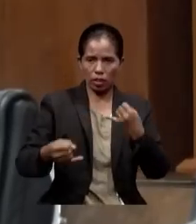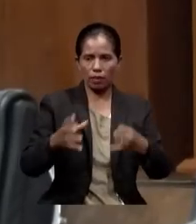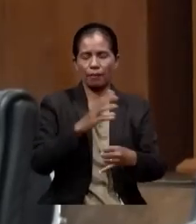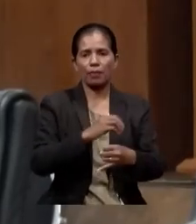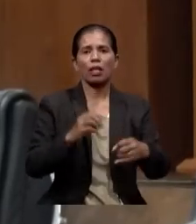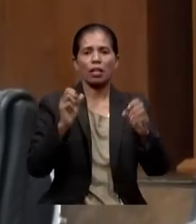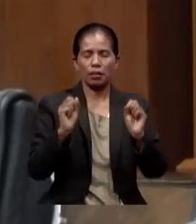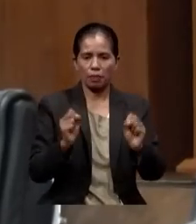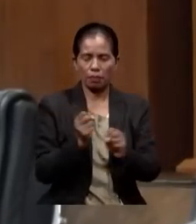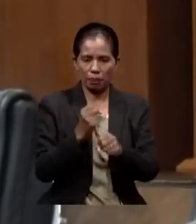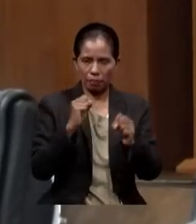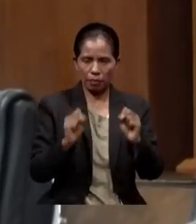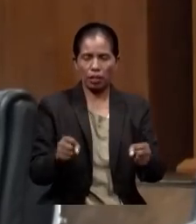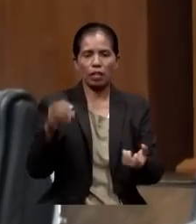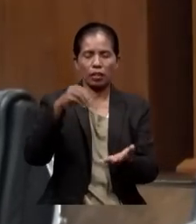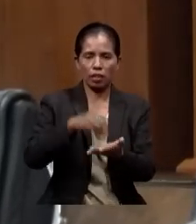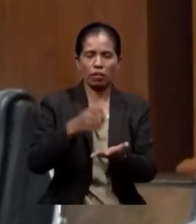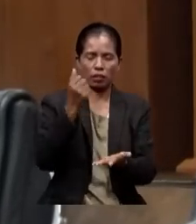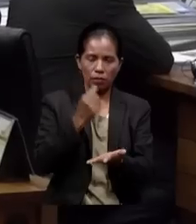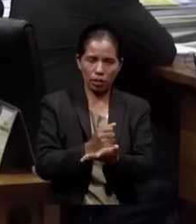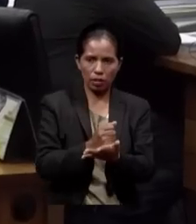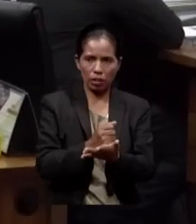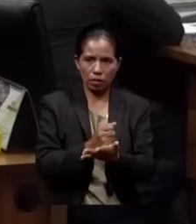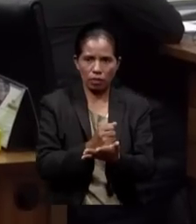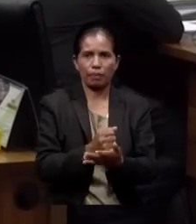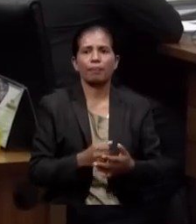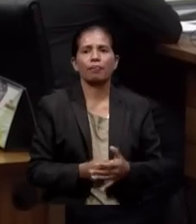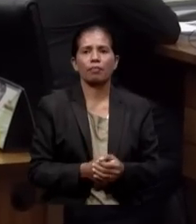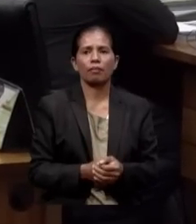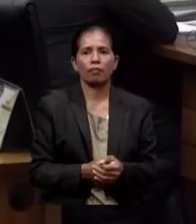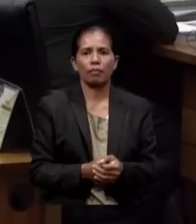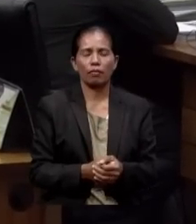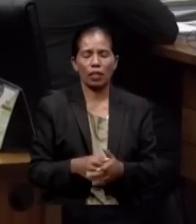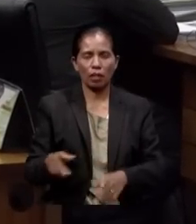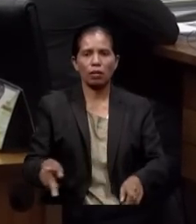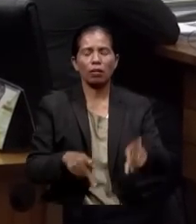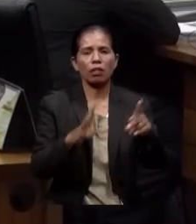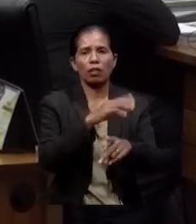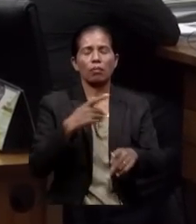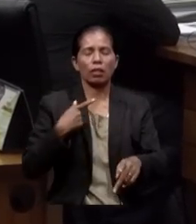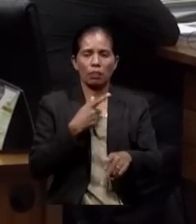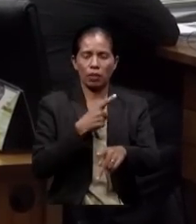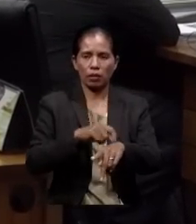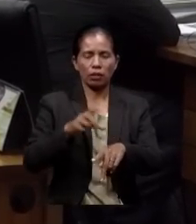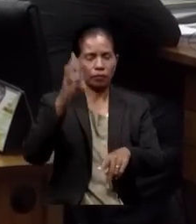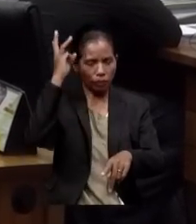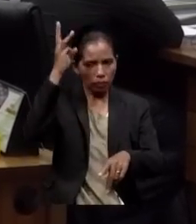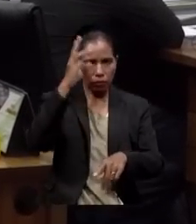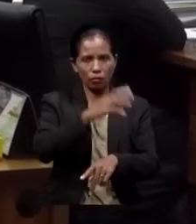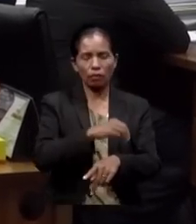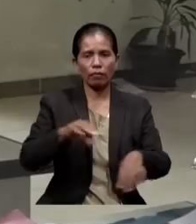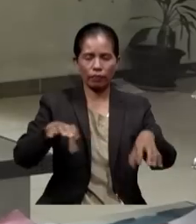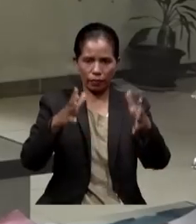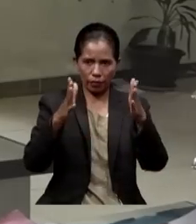atu bele tau carimbo de extensão. Antes, né, público no Parlamento Nacional preocupa liu